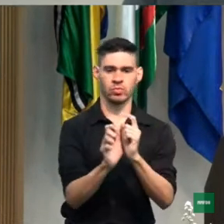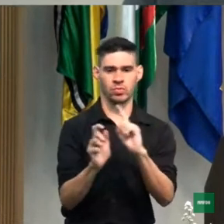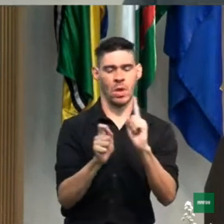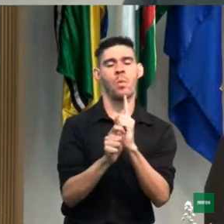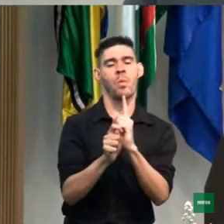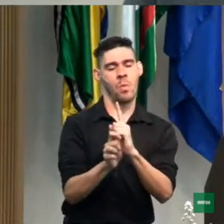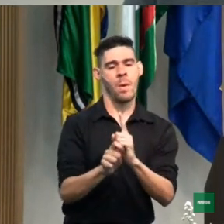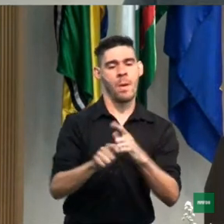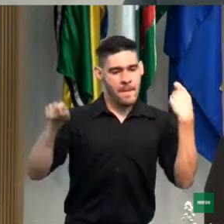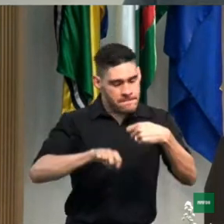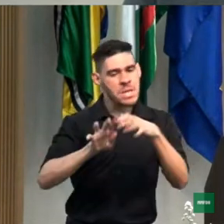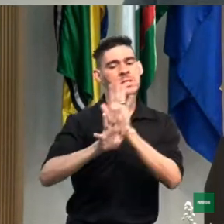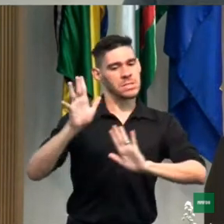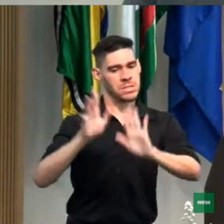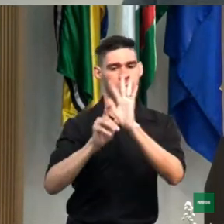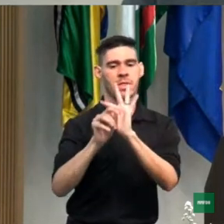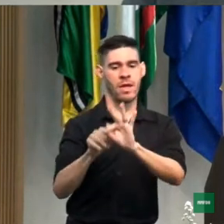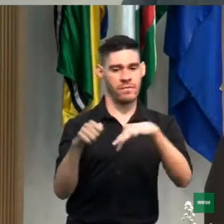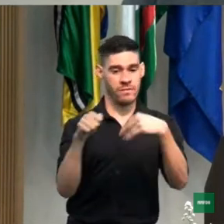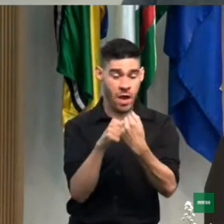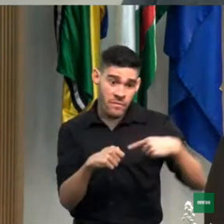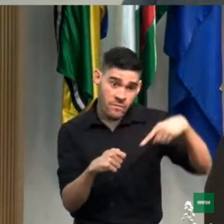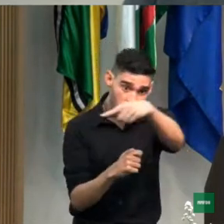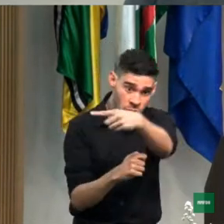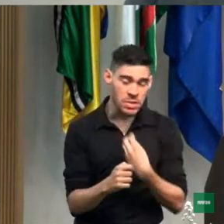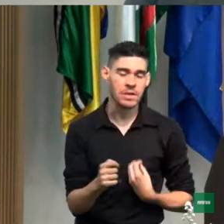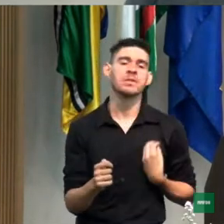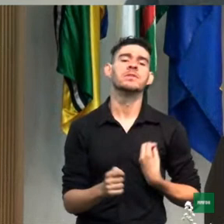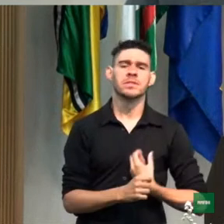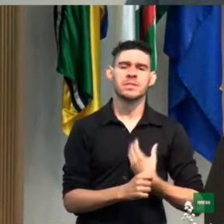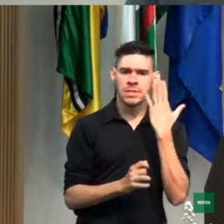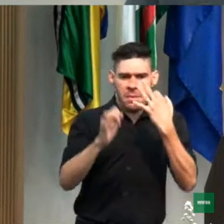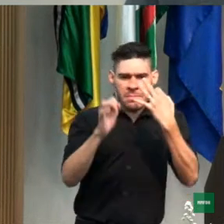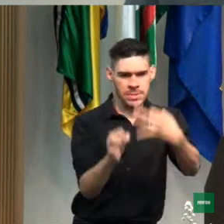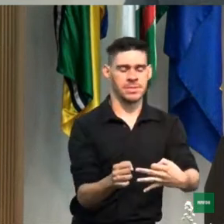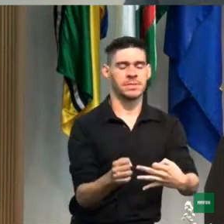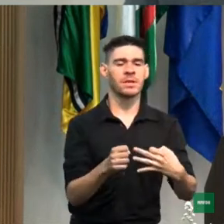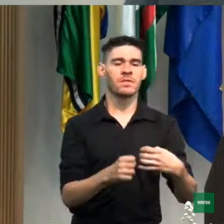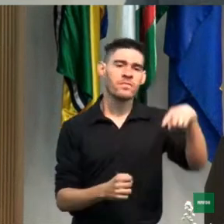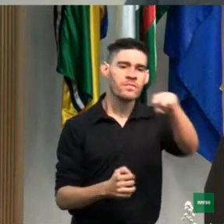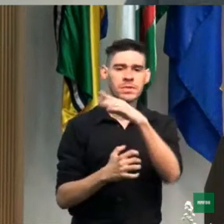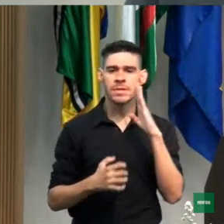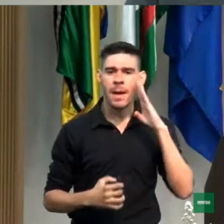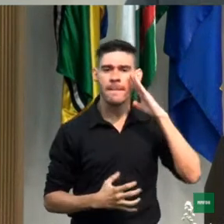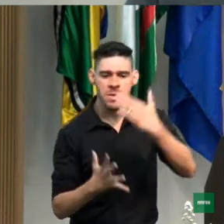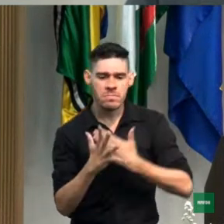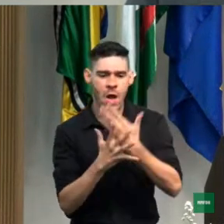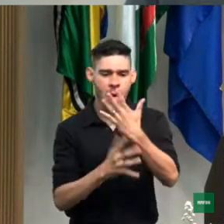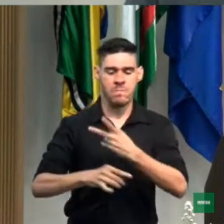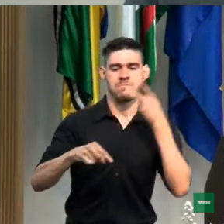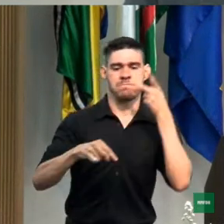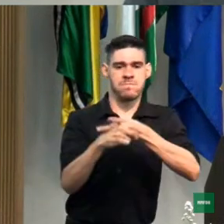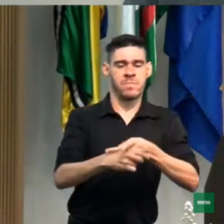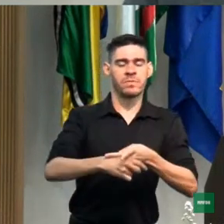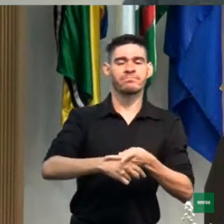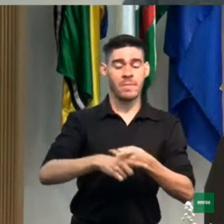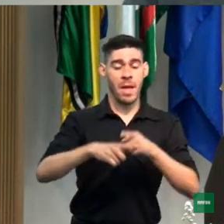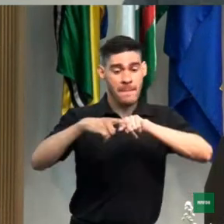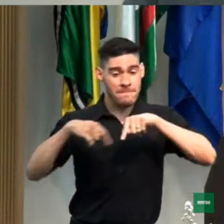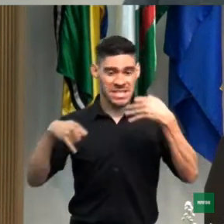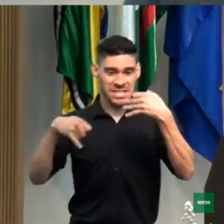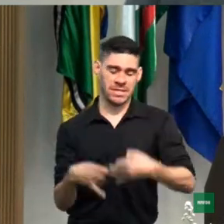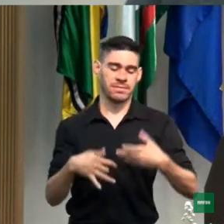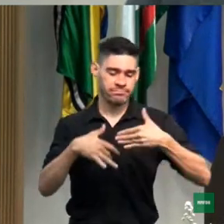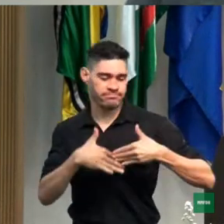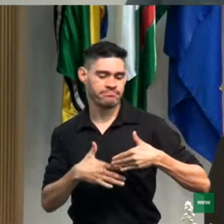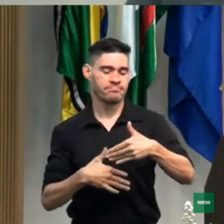aqui sabe exatamente disso. Vocês são os pioneiros nesse prêmio. Mas eu tenho certeza que, a partir de hoje, outros vão querer